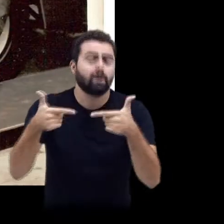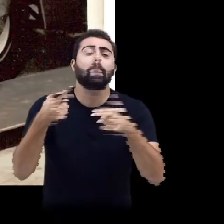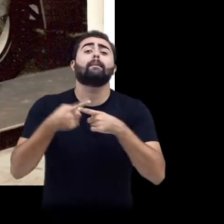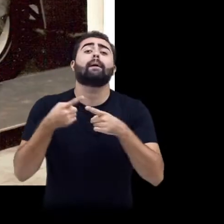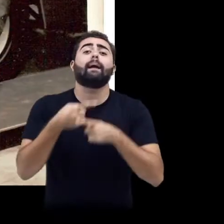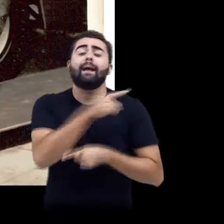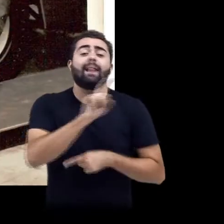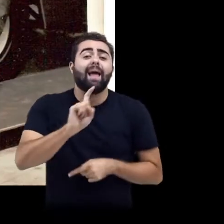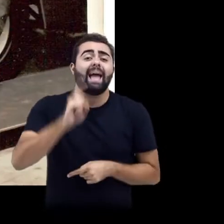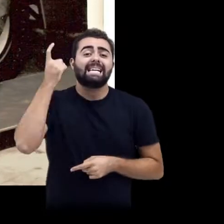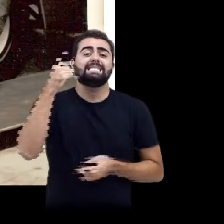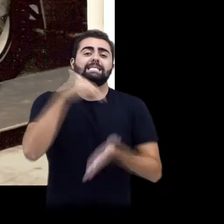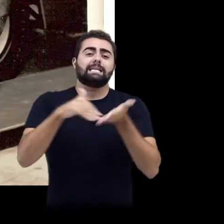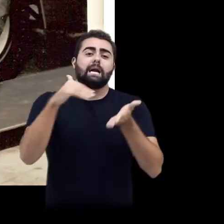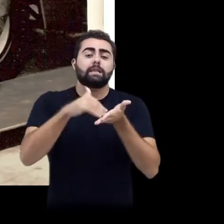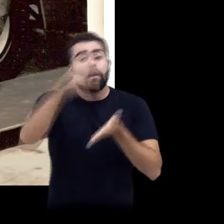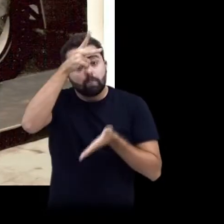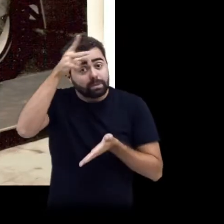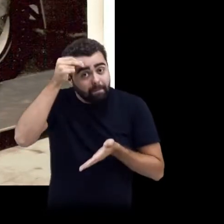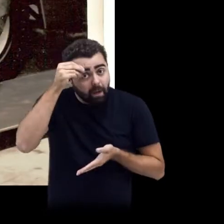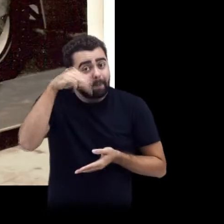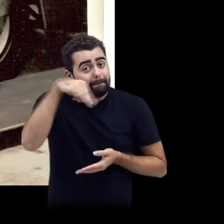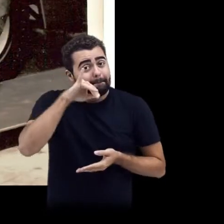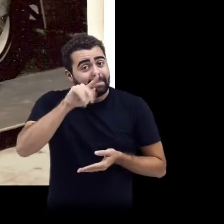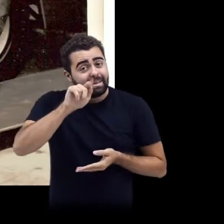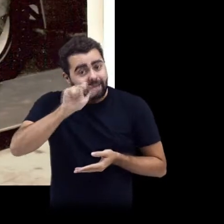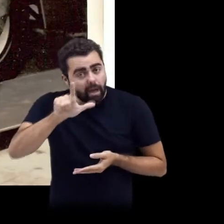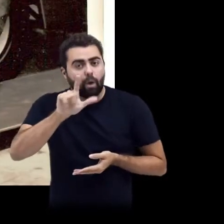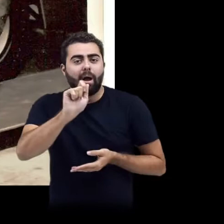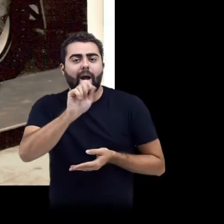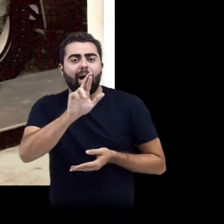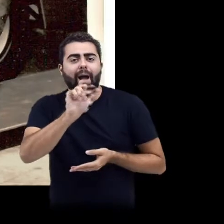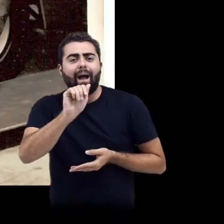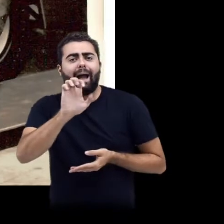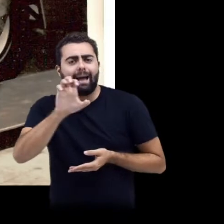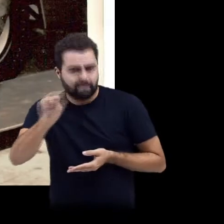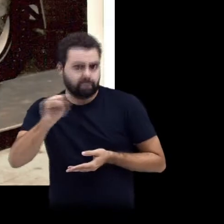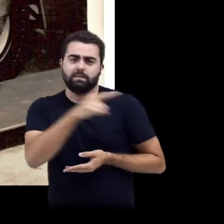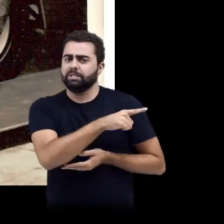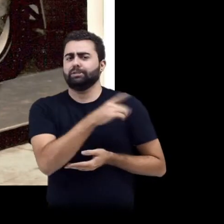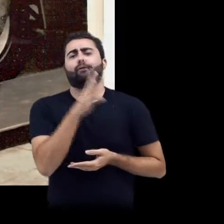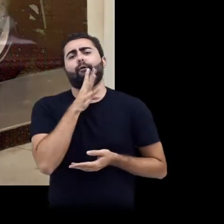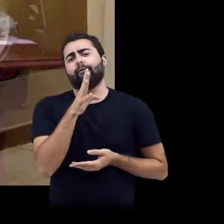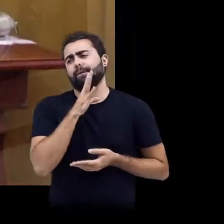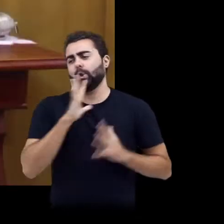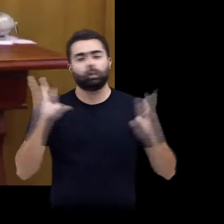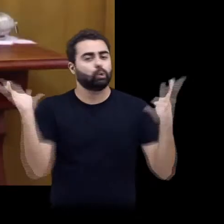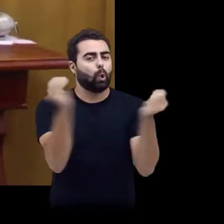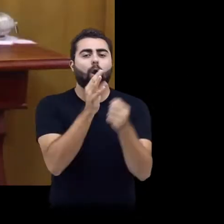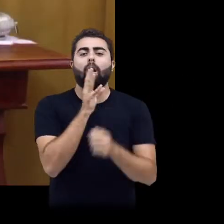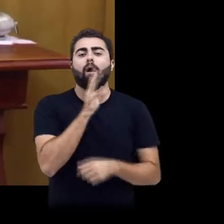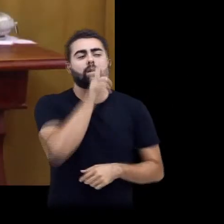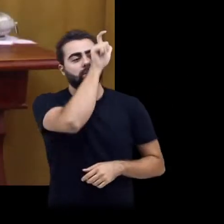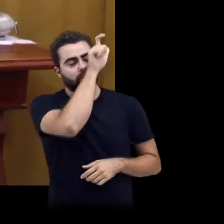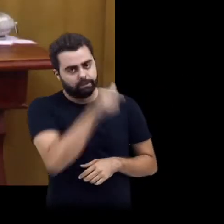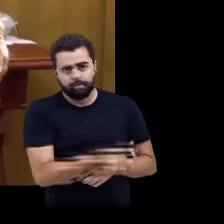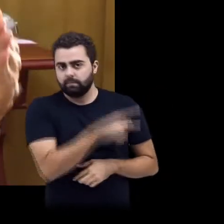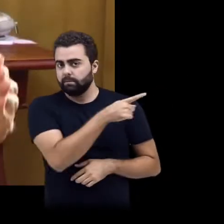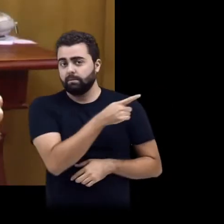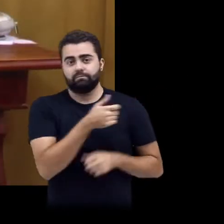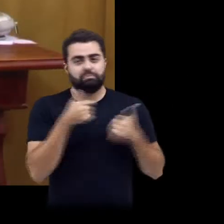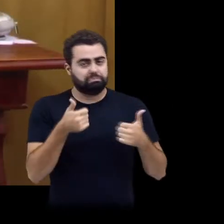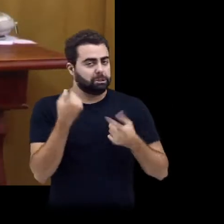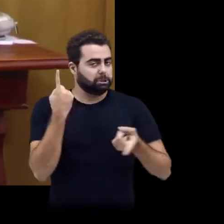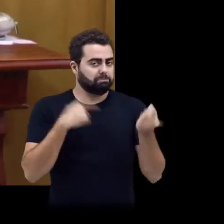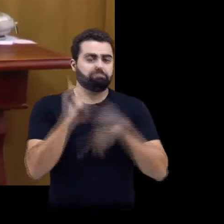foi secretário municipal de Miguel Arraes. Isso deu a ele uma dimensão, tá certo? Bem maior. Aqui no Rio